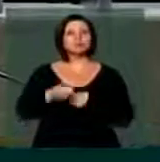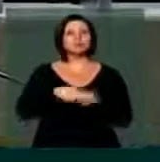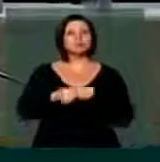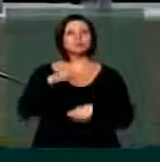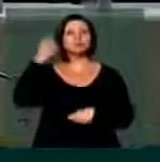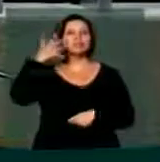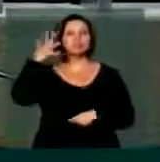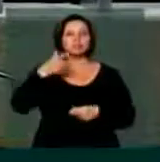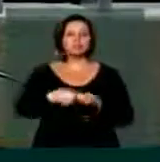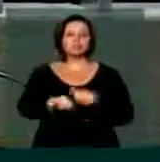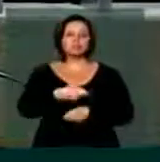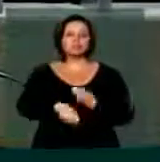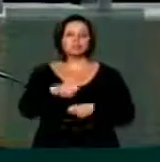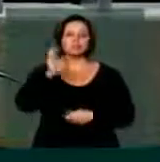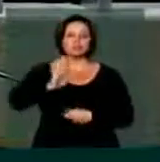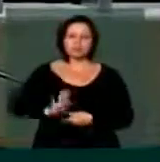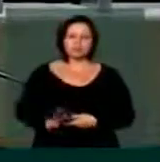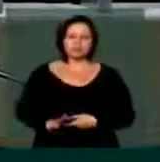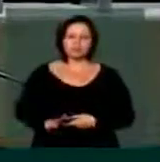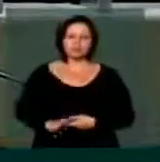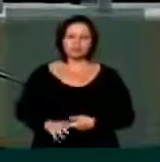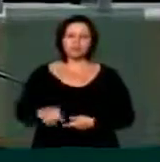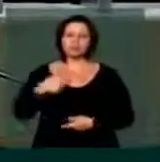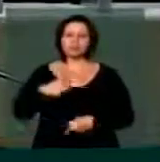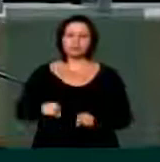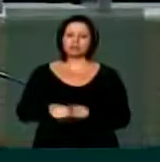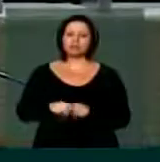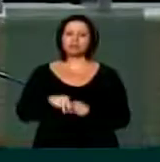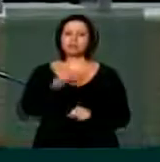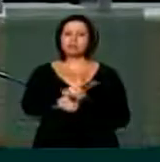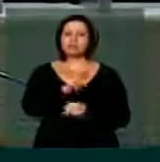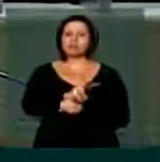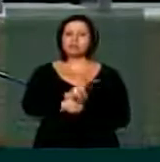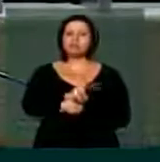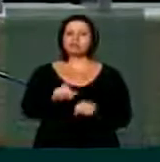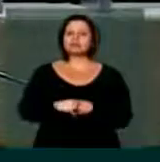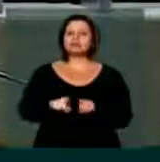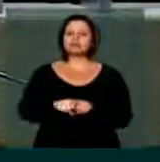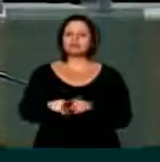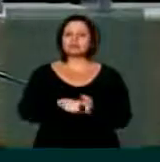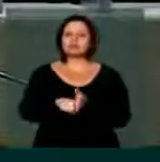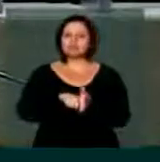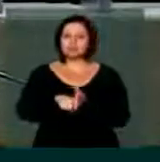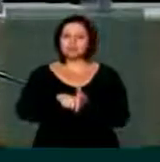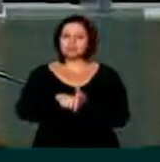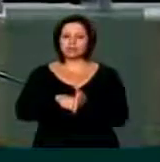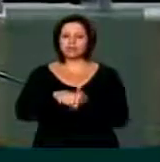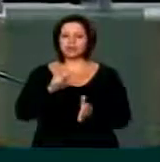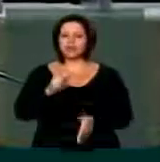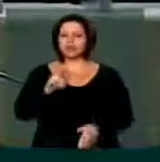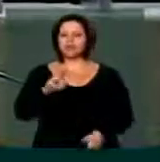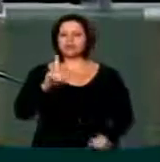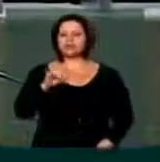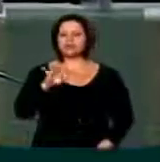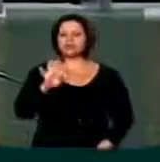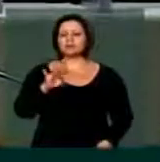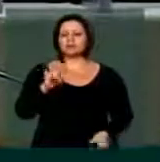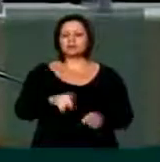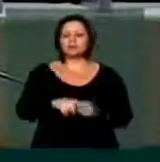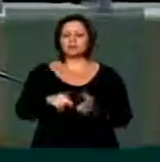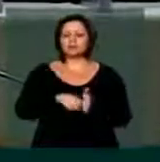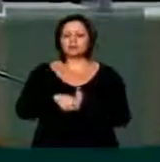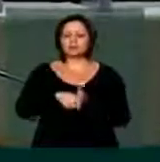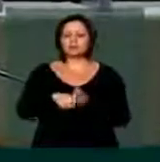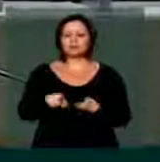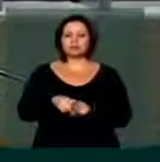econômica brasileira. É isso que está acontecendo. Nós defendemos a auditoria da dívida pública. Nós defendemos, na campanha,